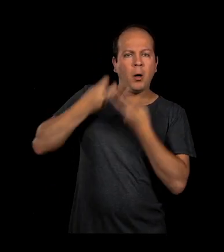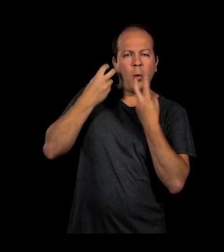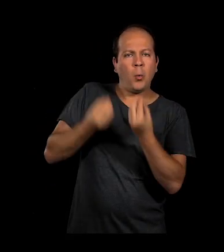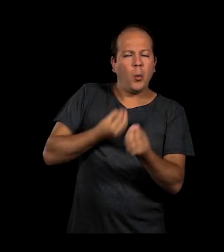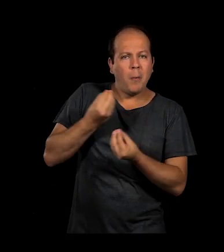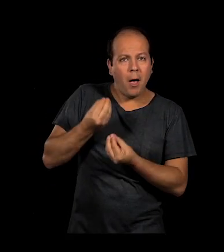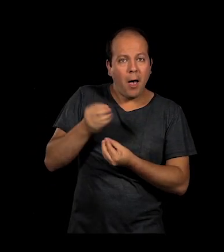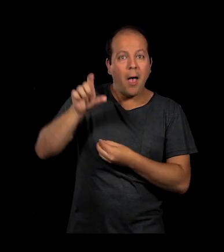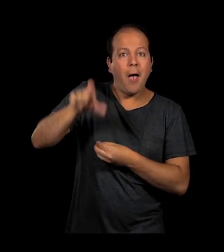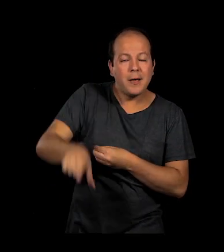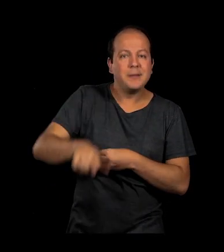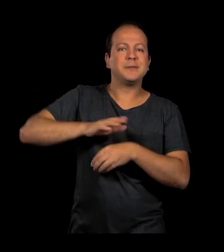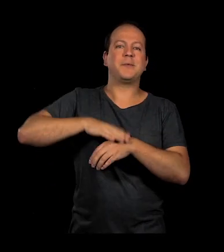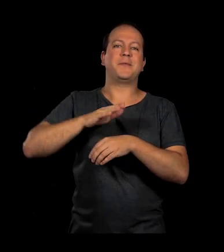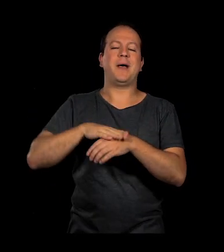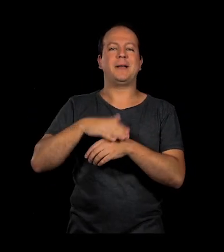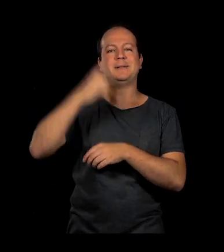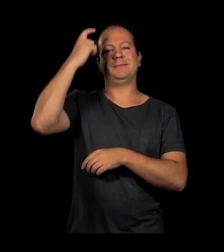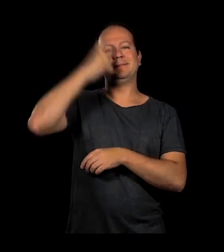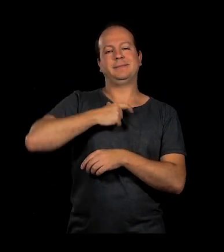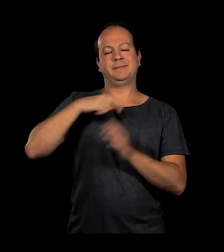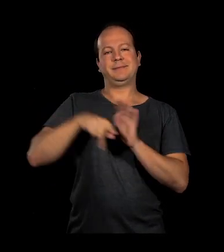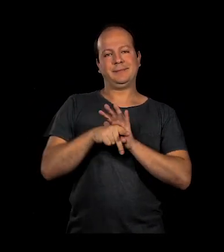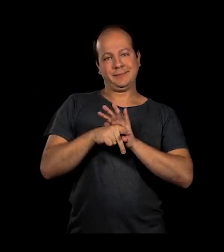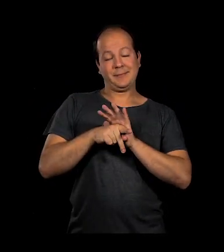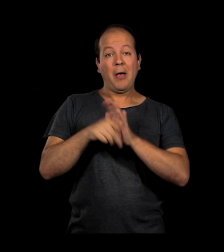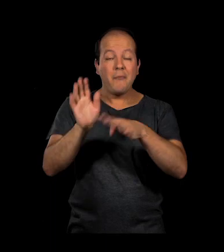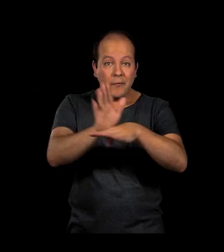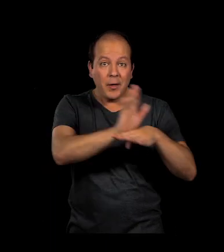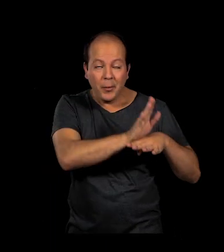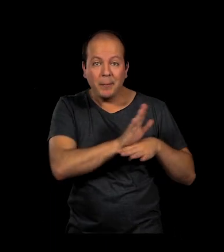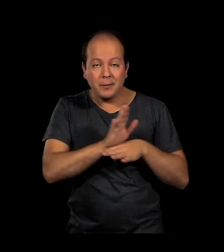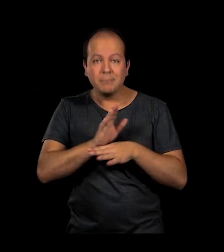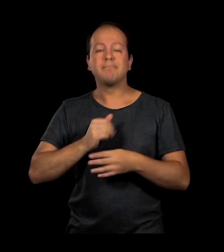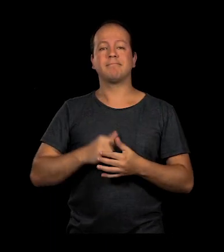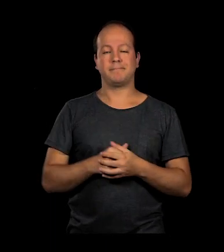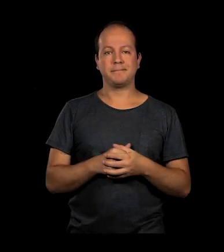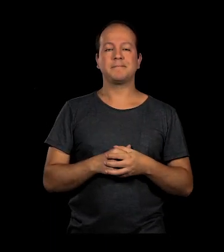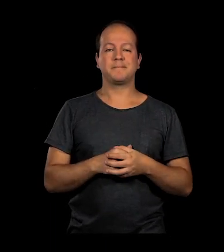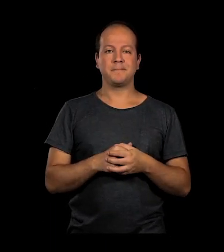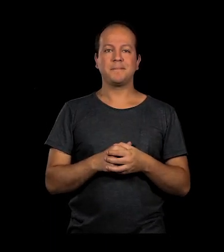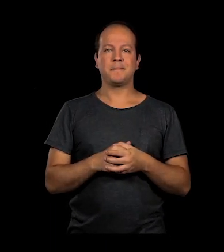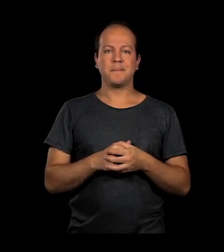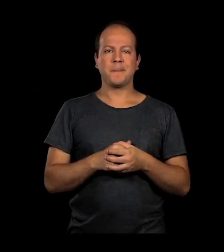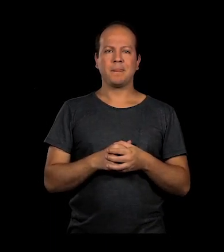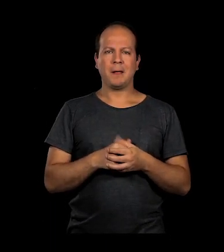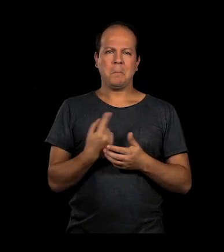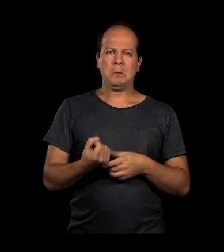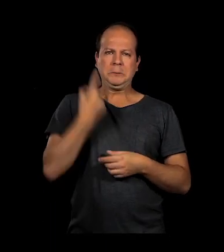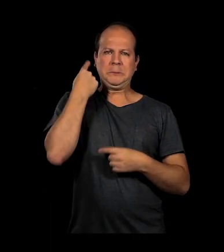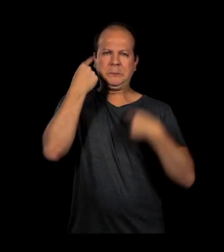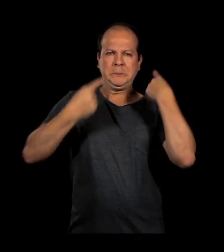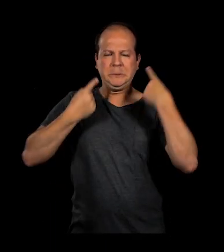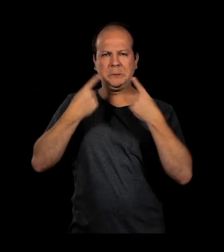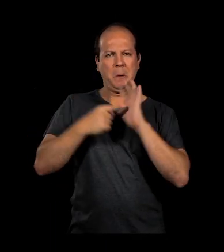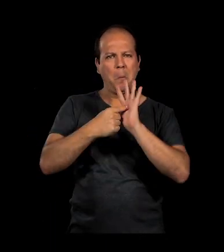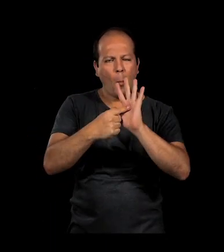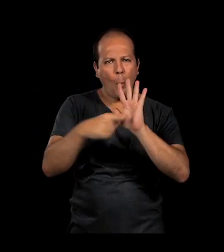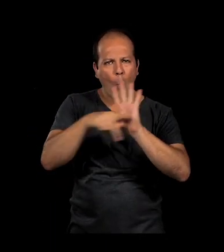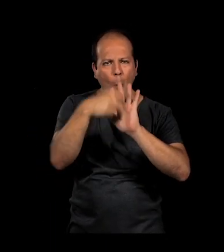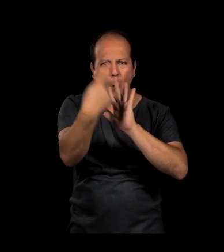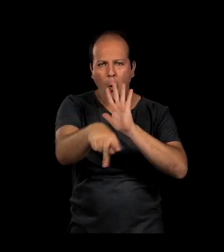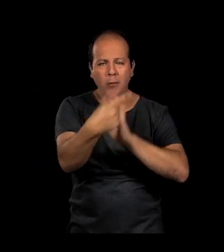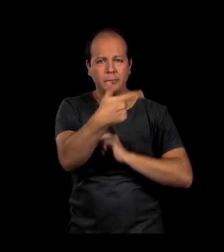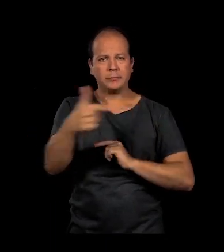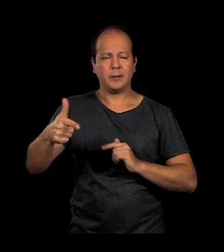isso que faz a a característica das dos filmes é dele seria esquizofrênico você não tem uma cara própria